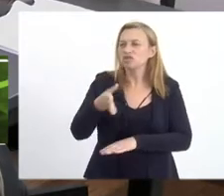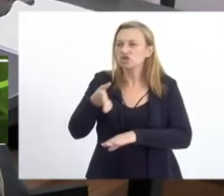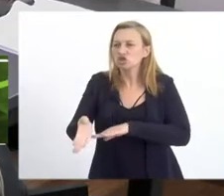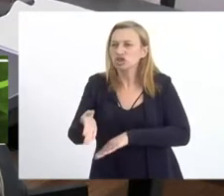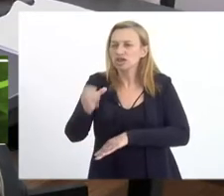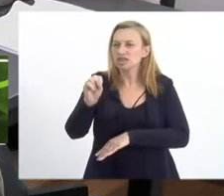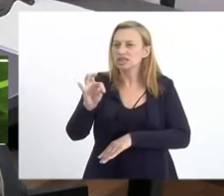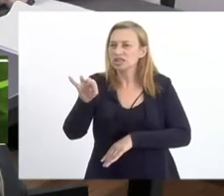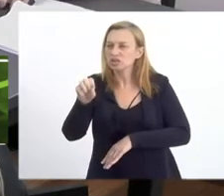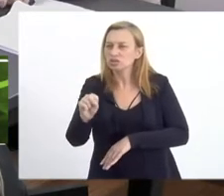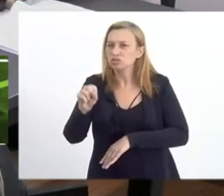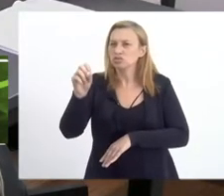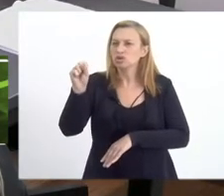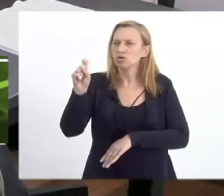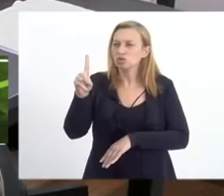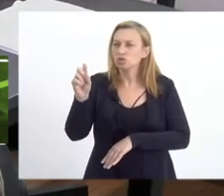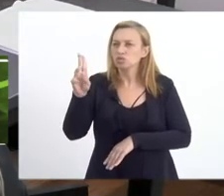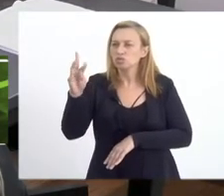Dumont 19h30.